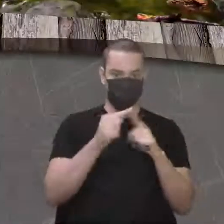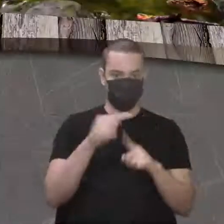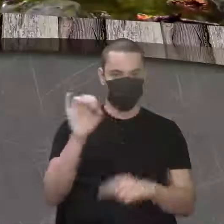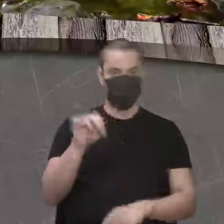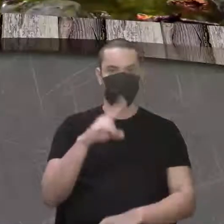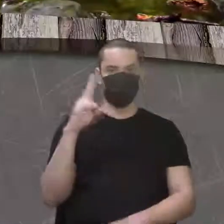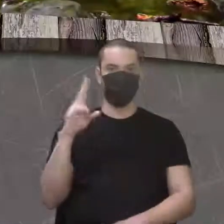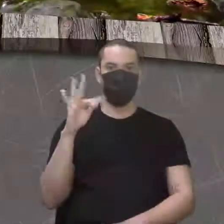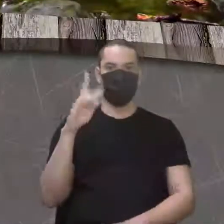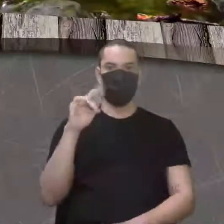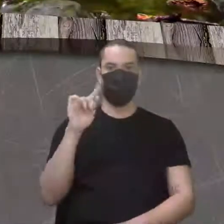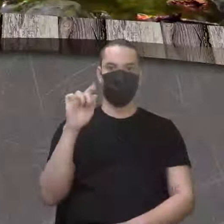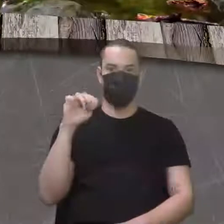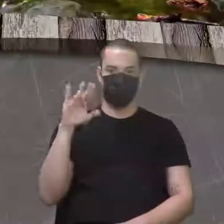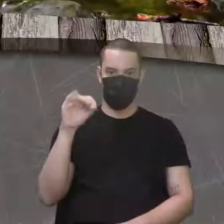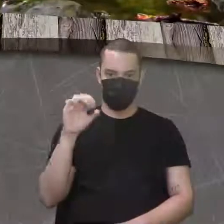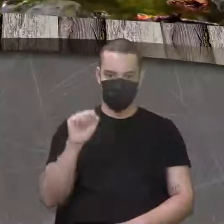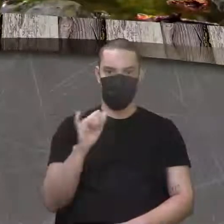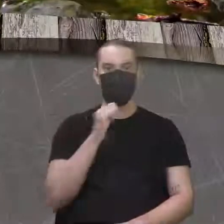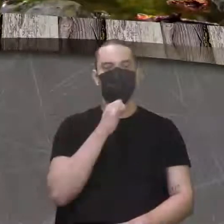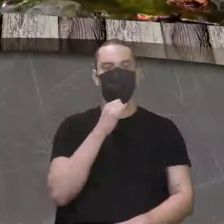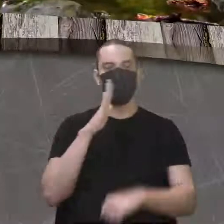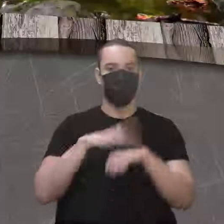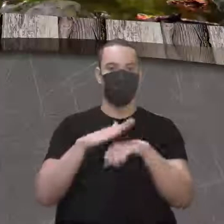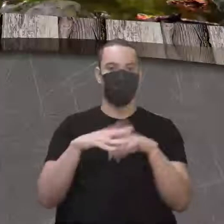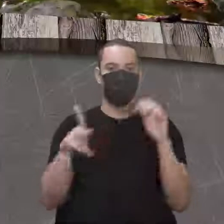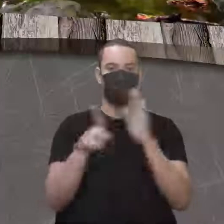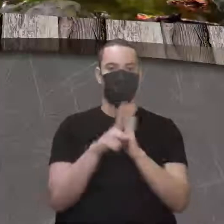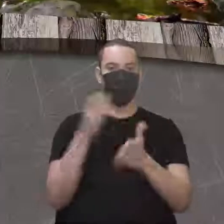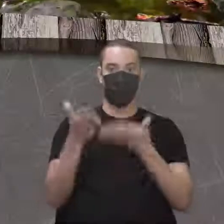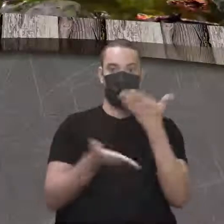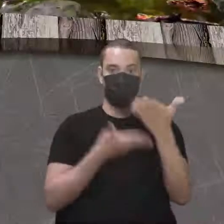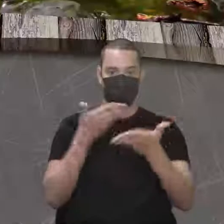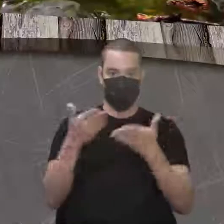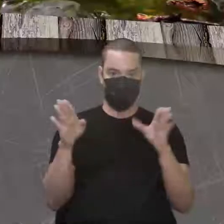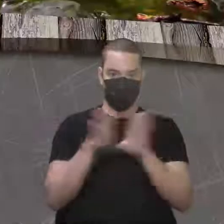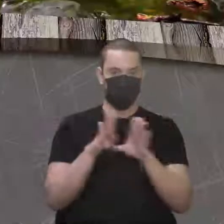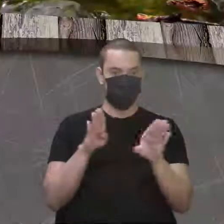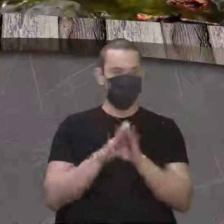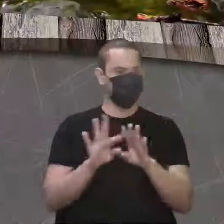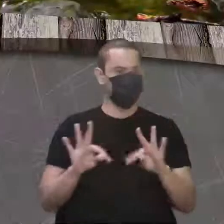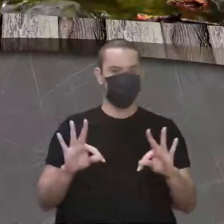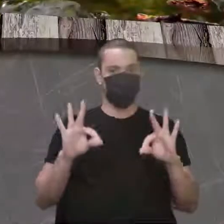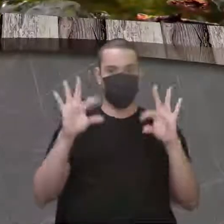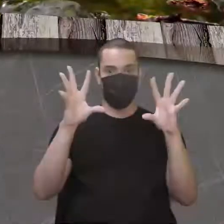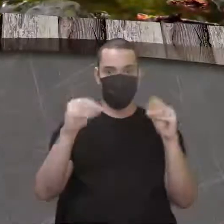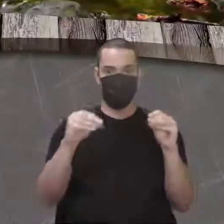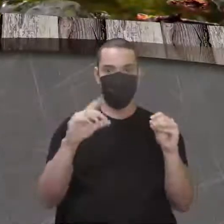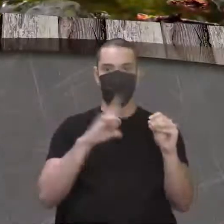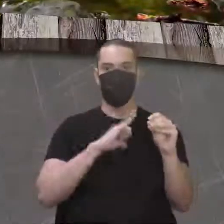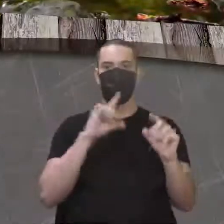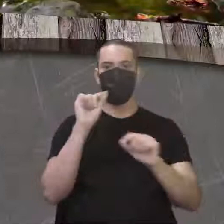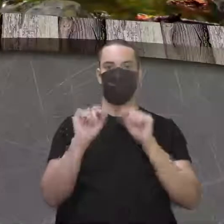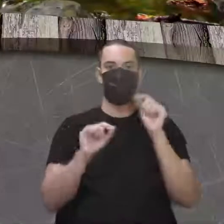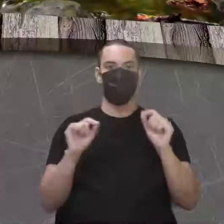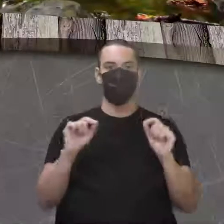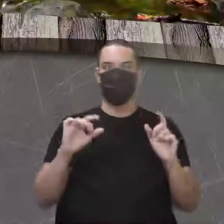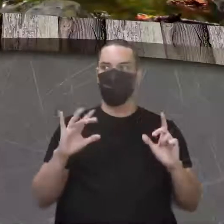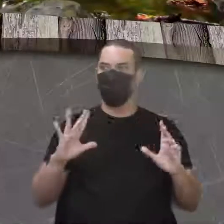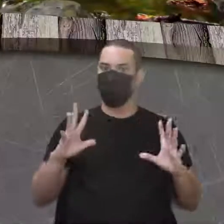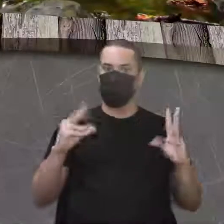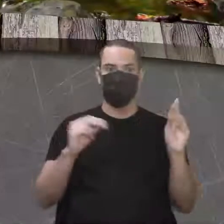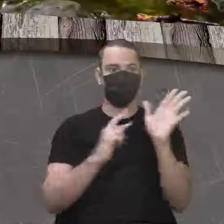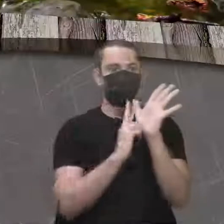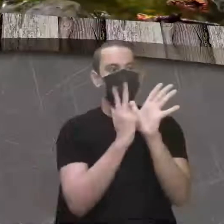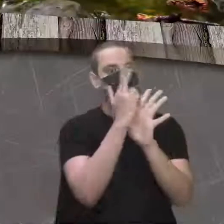os transgênicos, no caso de ações de terapia gênicas, enfim. A gente tem todo esse